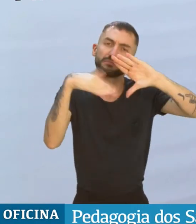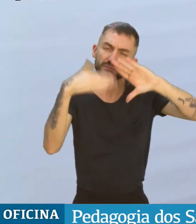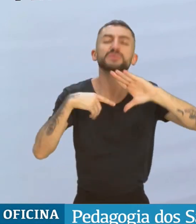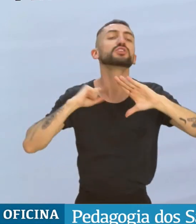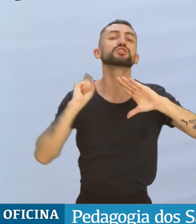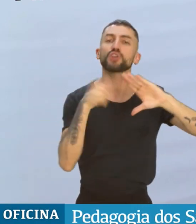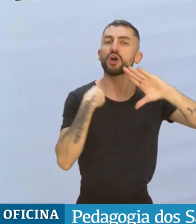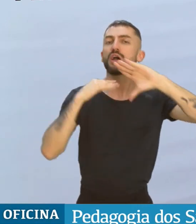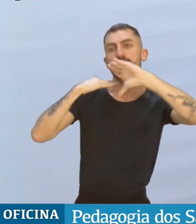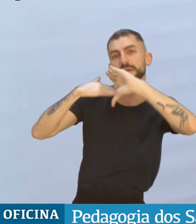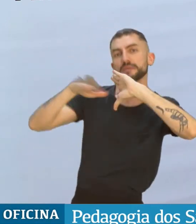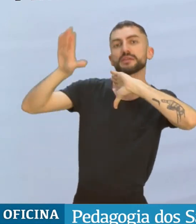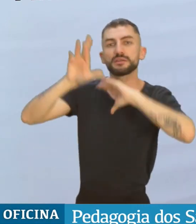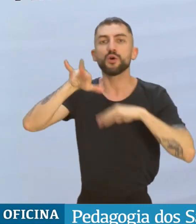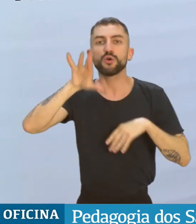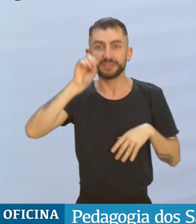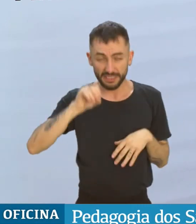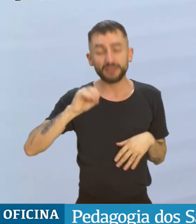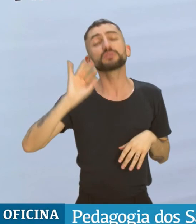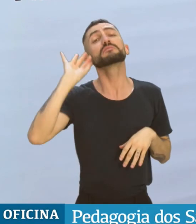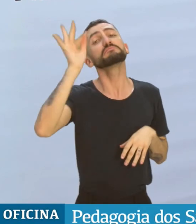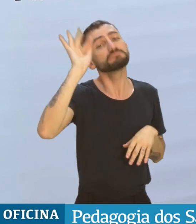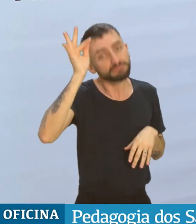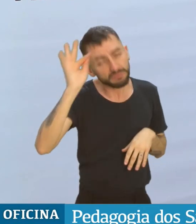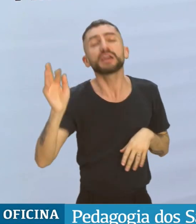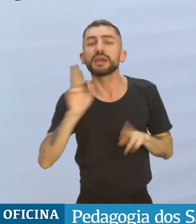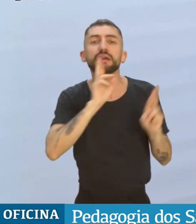ciseb@spleituras.org, que a gente encaminha para o convidado e depois